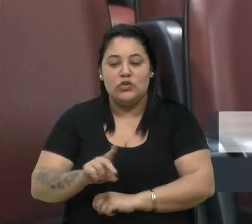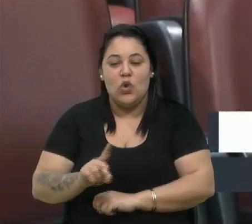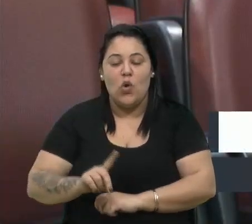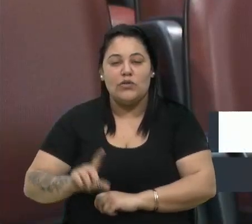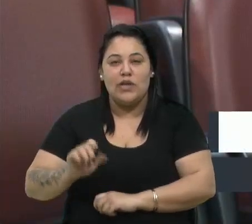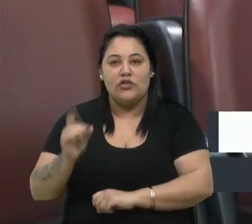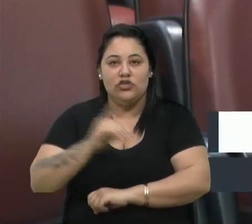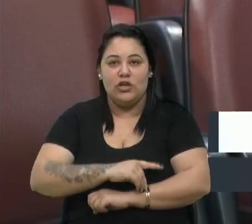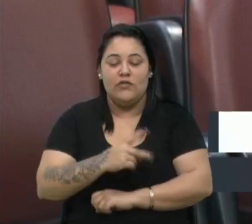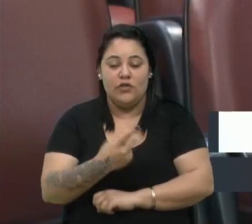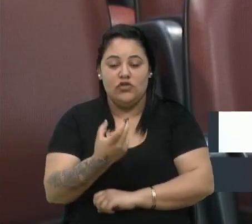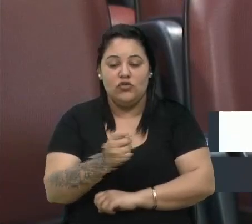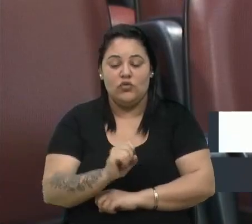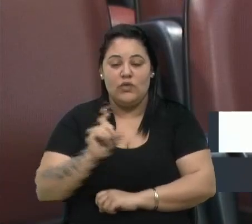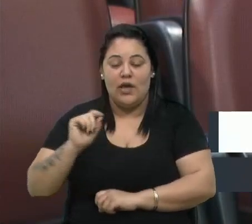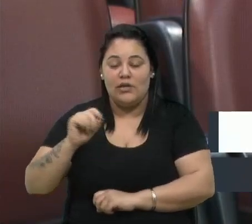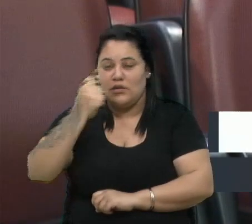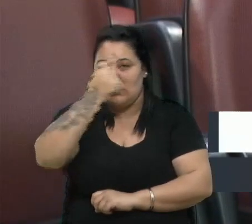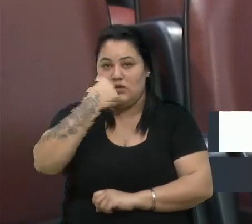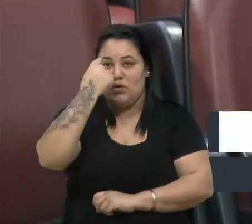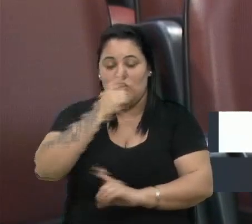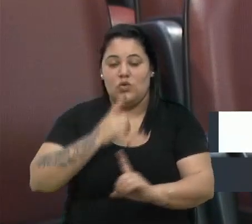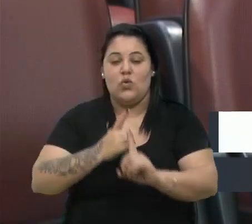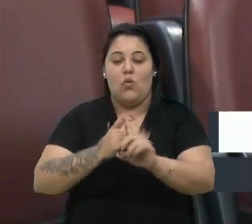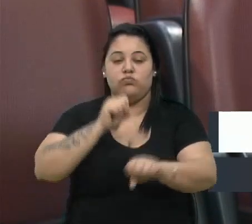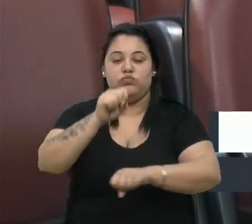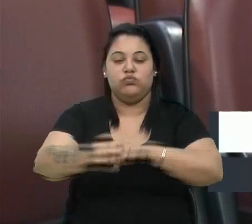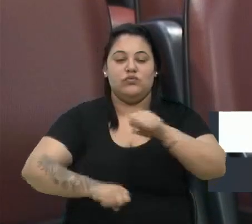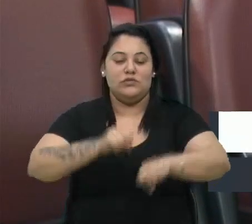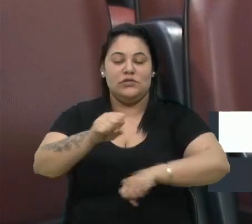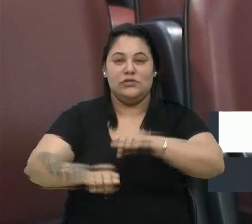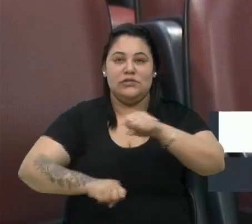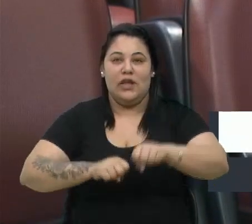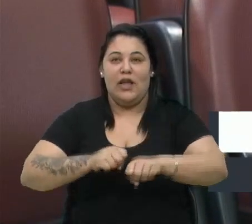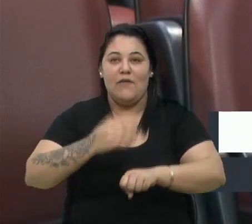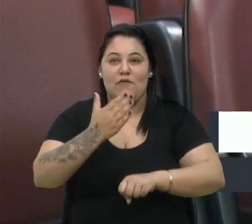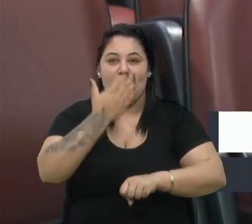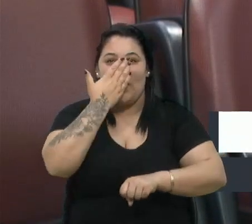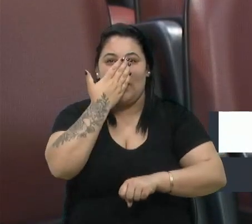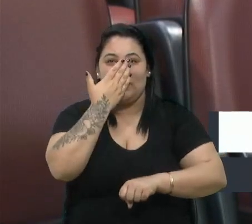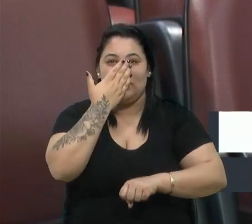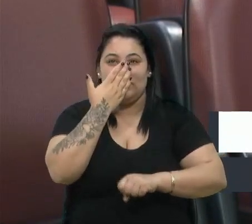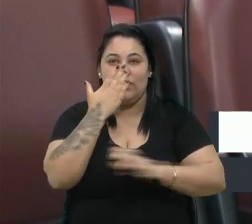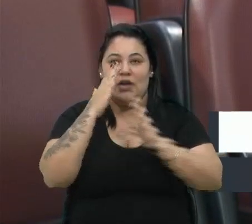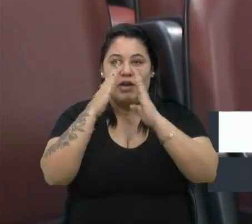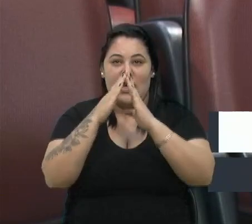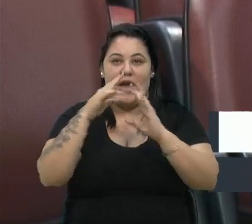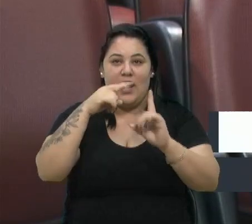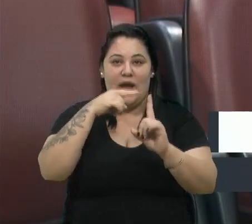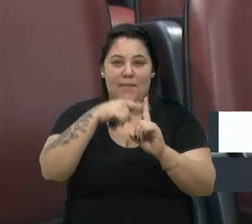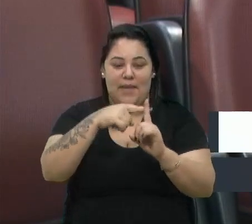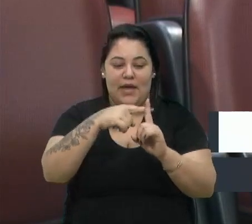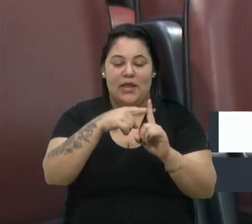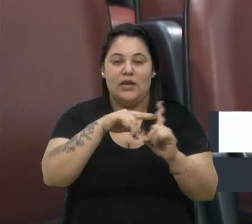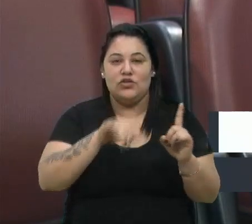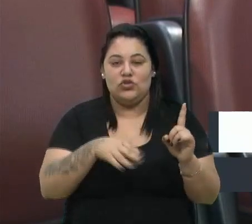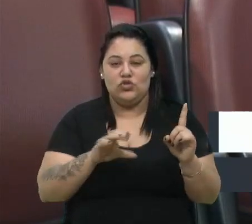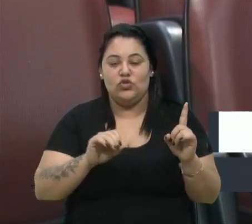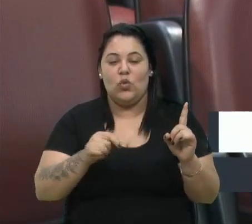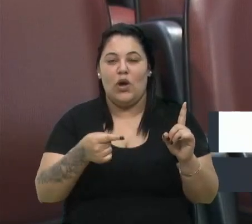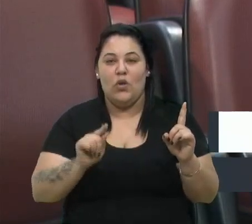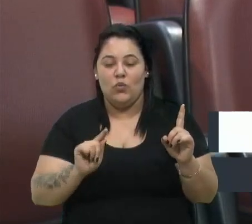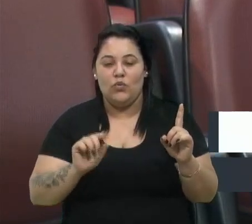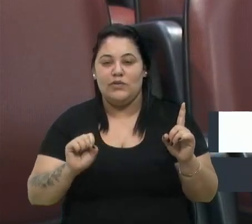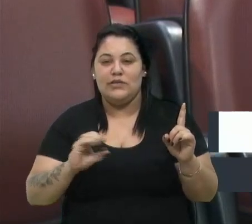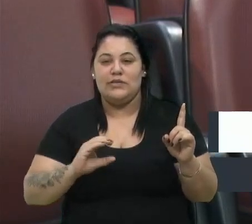horas. O local do encontro do ciclista é em frente à Capela do Beato João Schiavo, em Fazenda